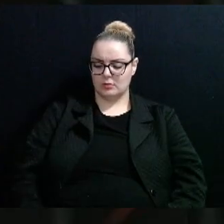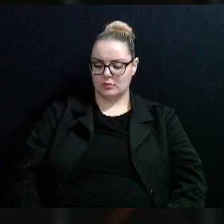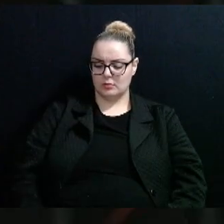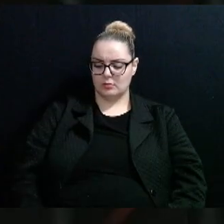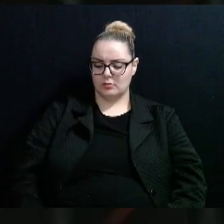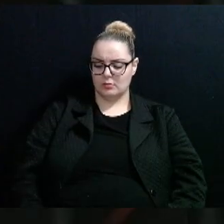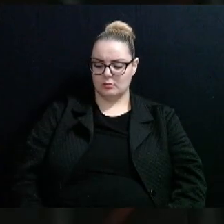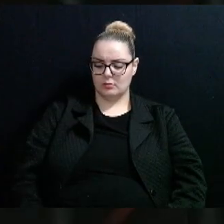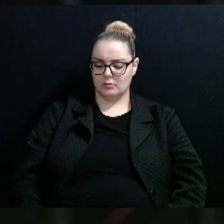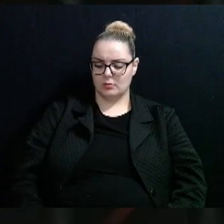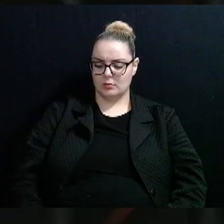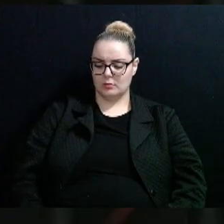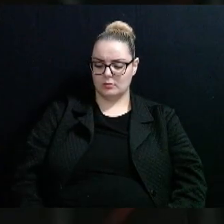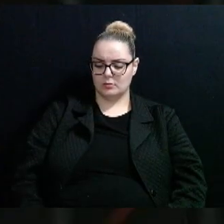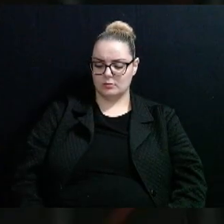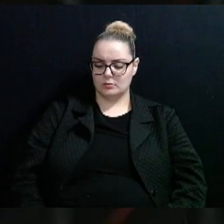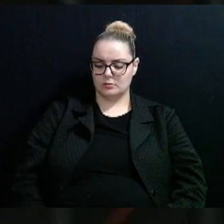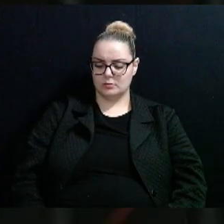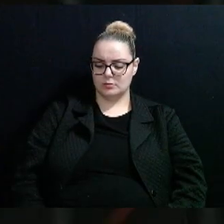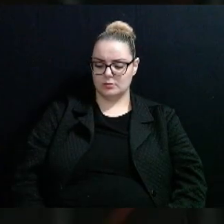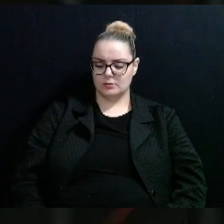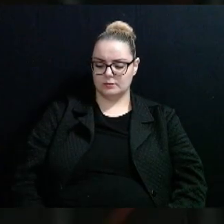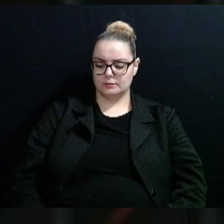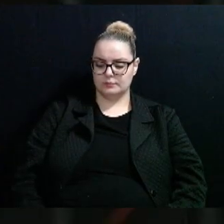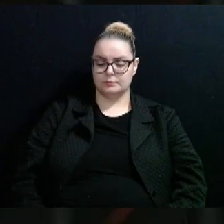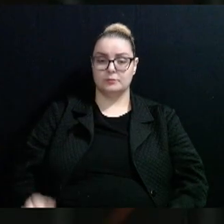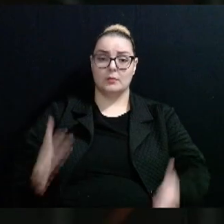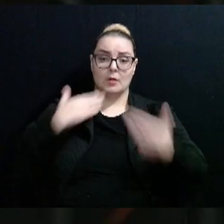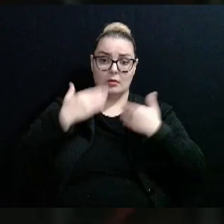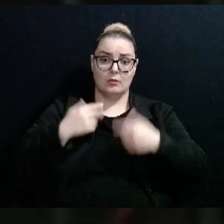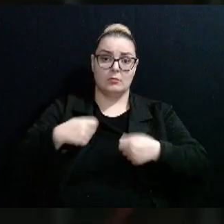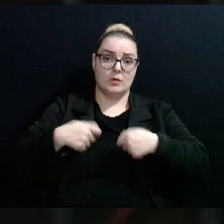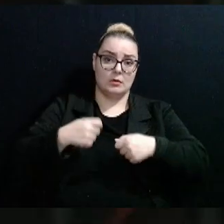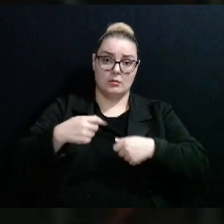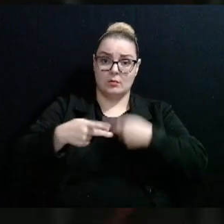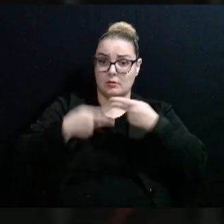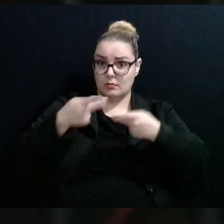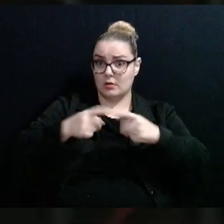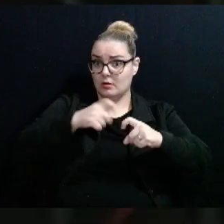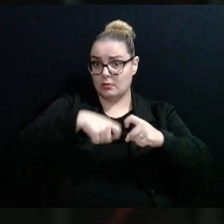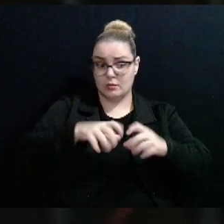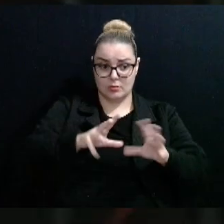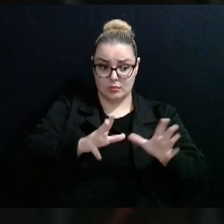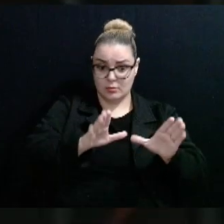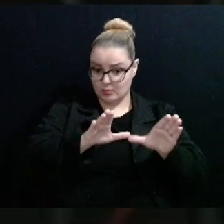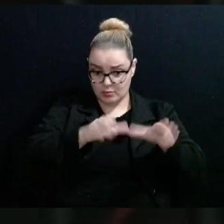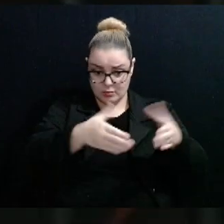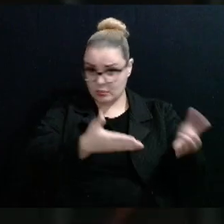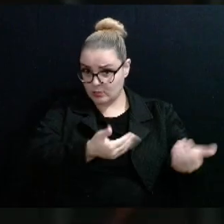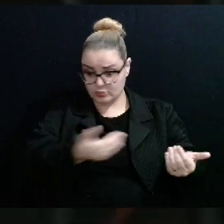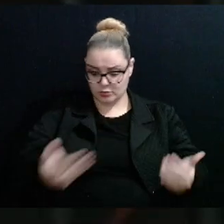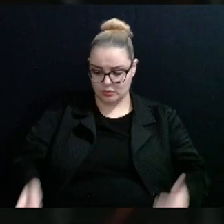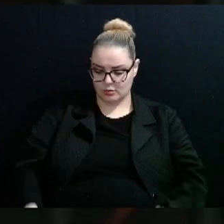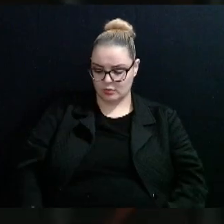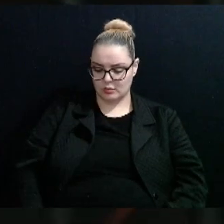a conversa quando você precisa falar de sexo com o seu jovem. Porque são conversas que, às vezes, a gente fala assim, não,